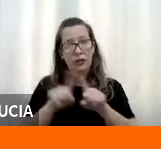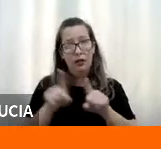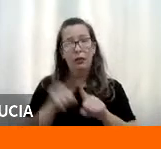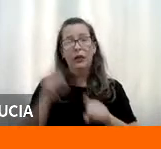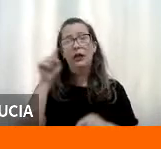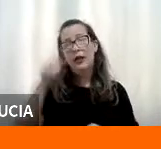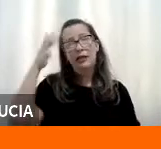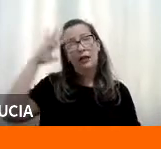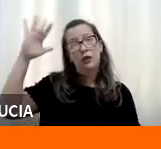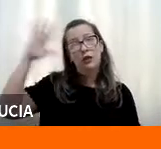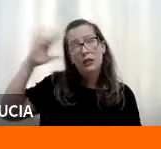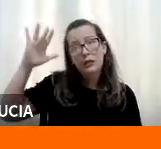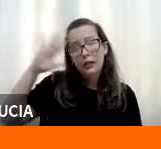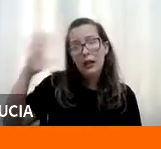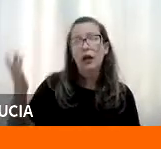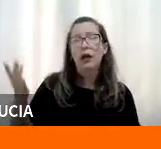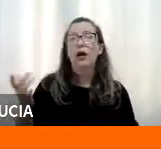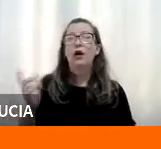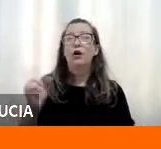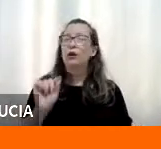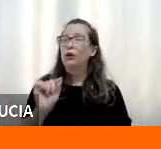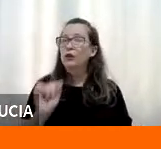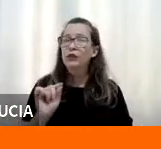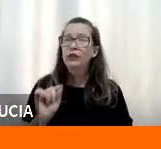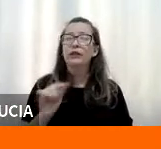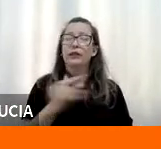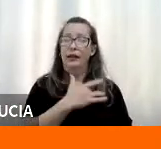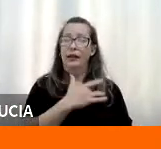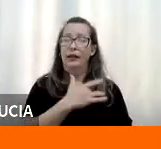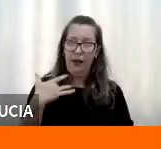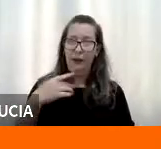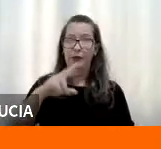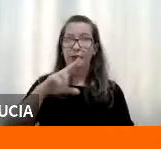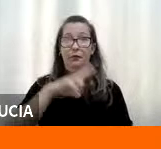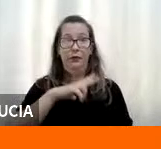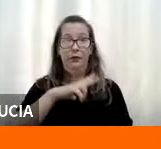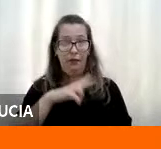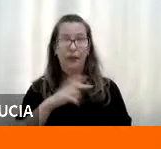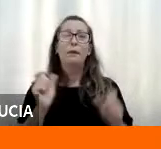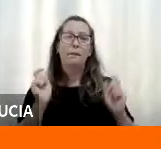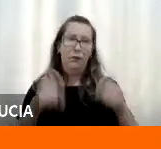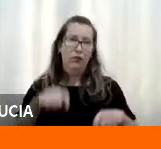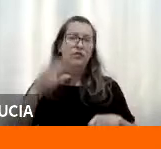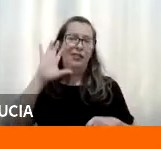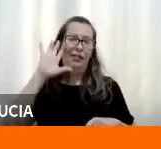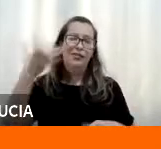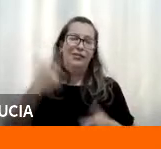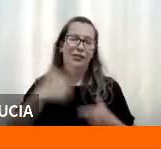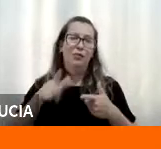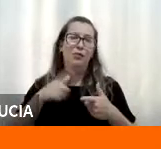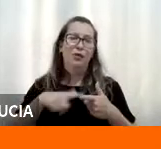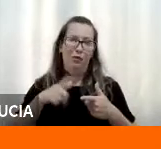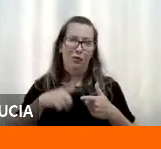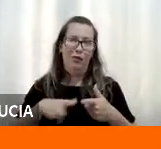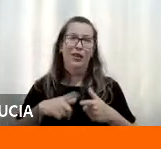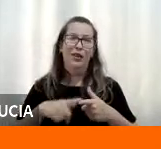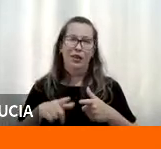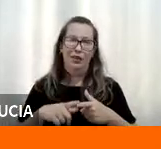que a saúde privada poderia resolver os problemas coletivos de saúde,